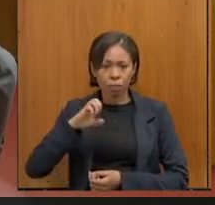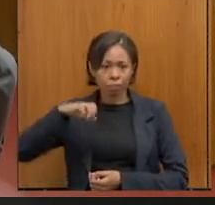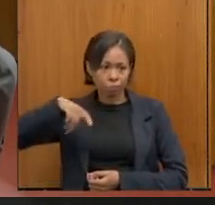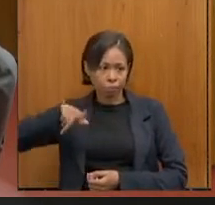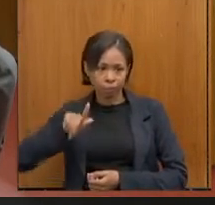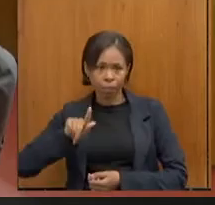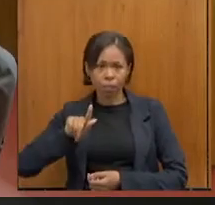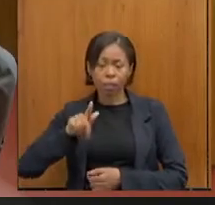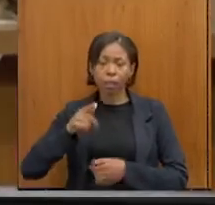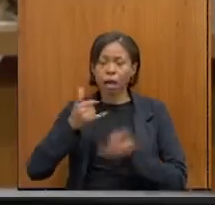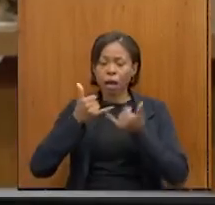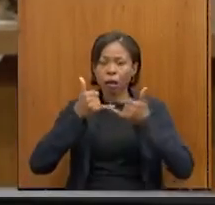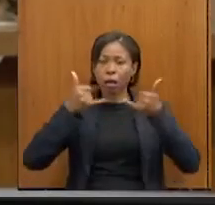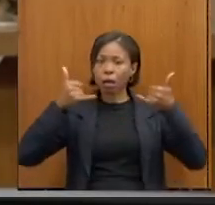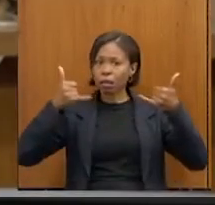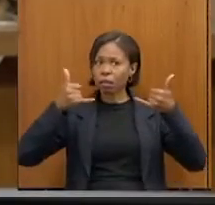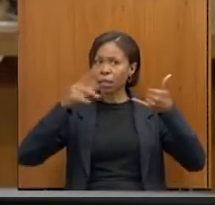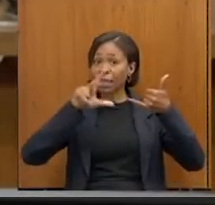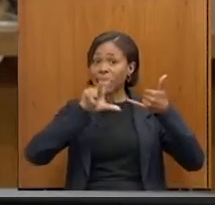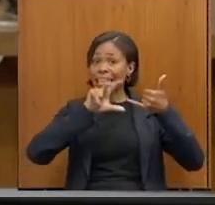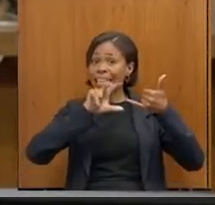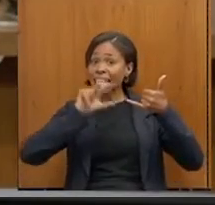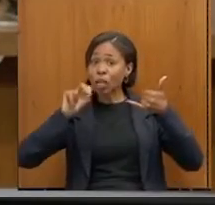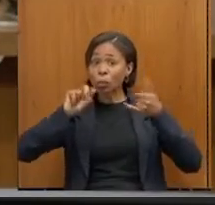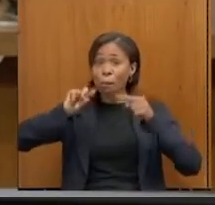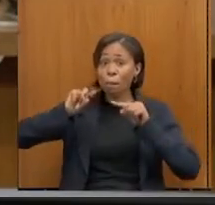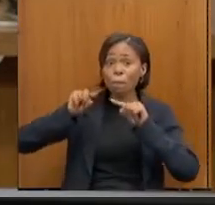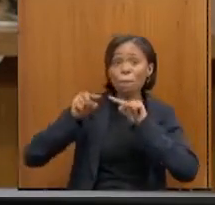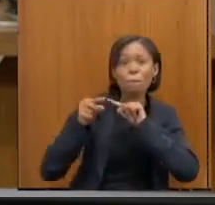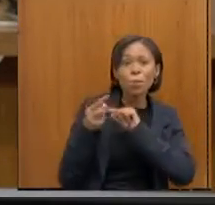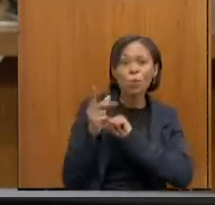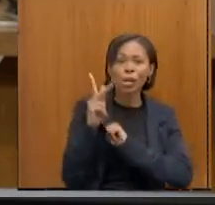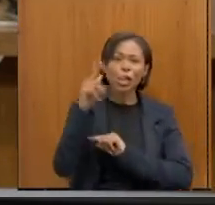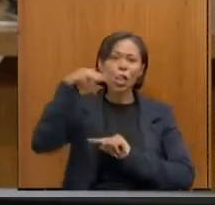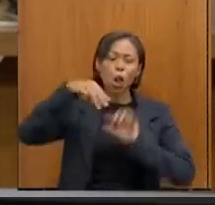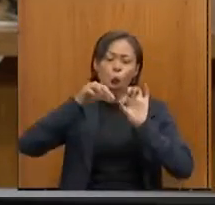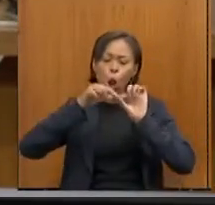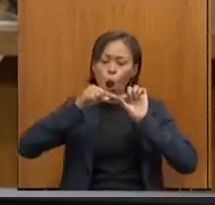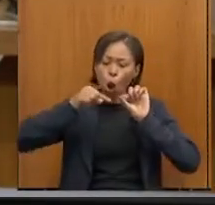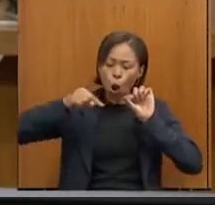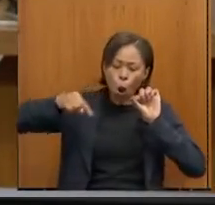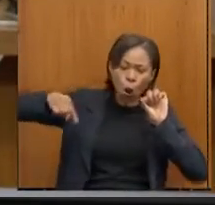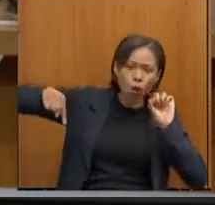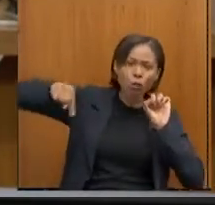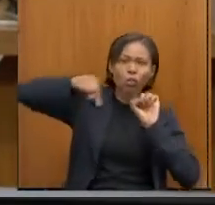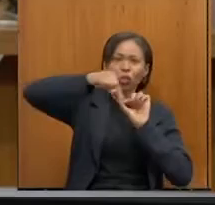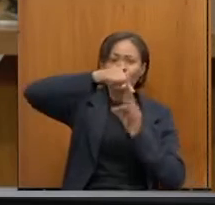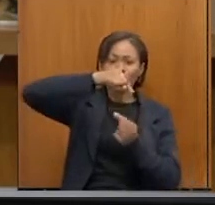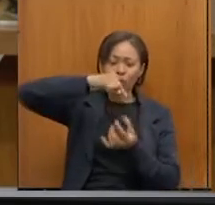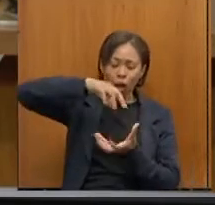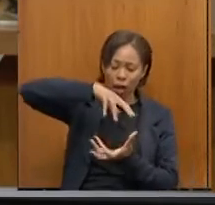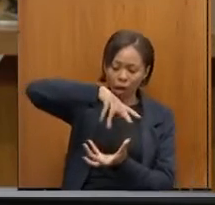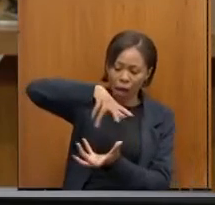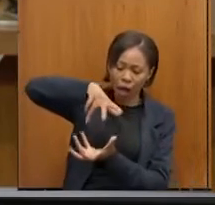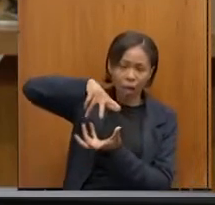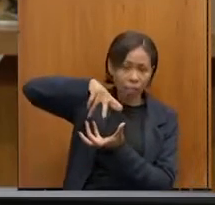km o perímetro da terra são 40 mil km então nós podemos dar 12